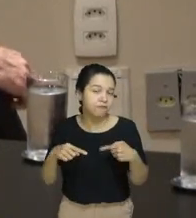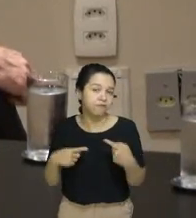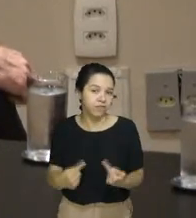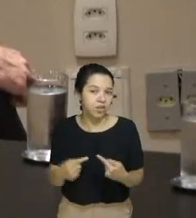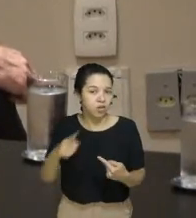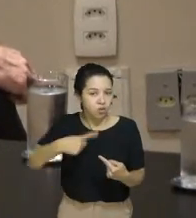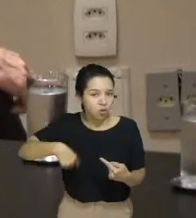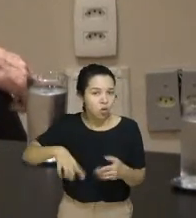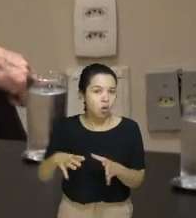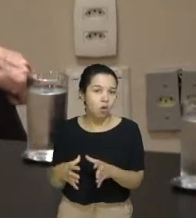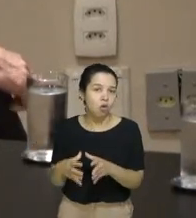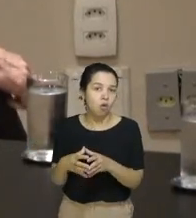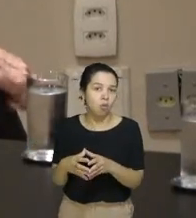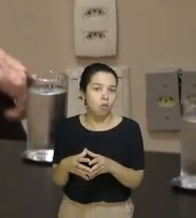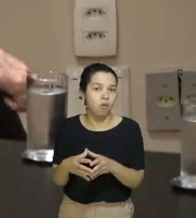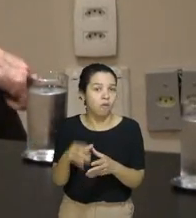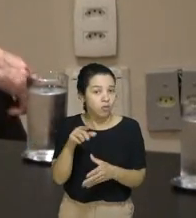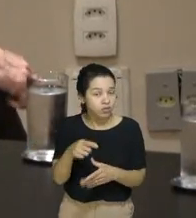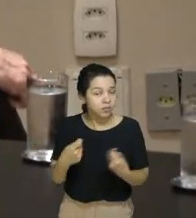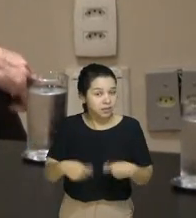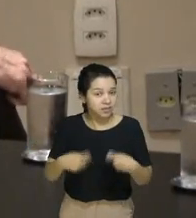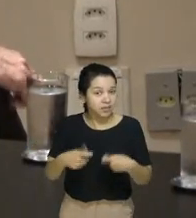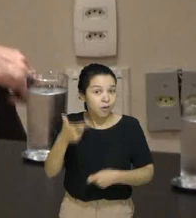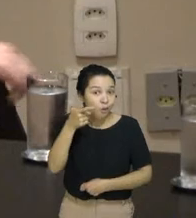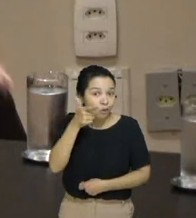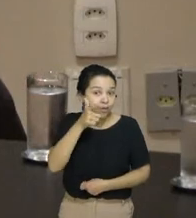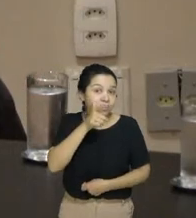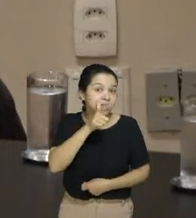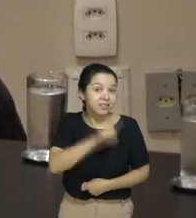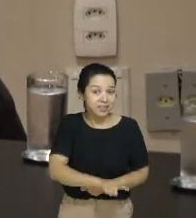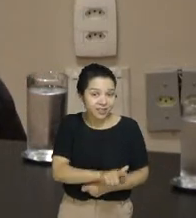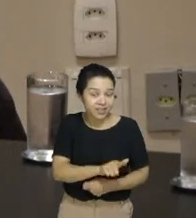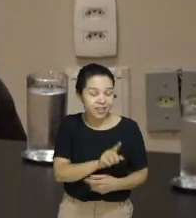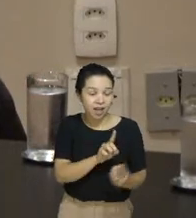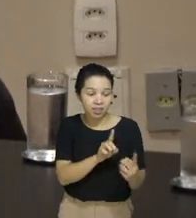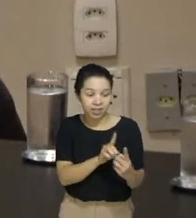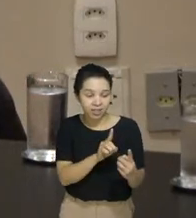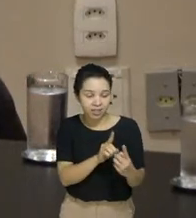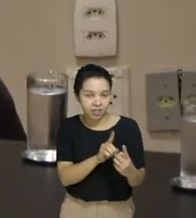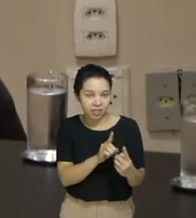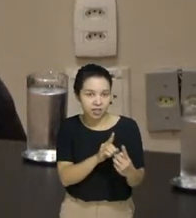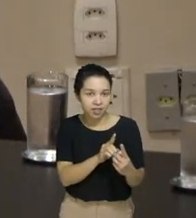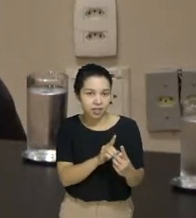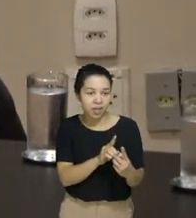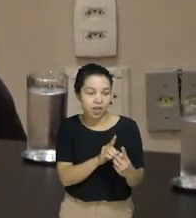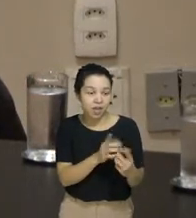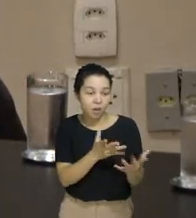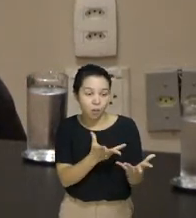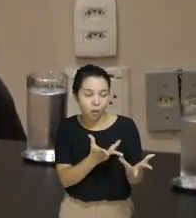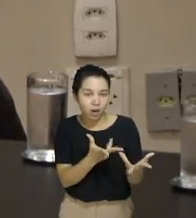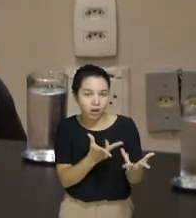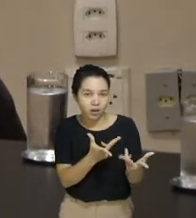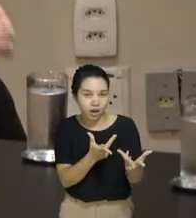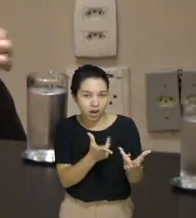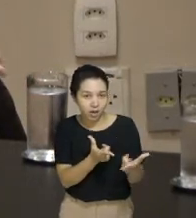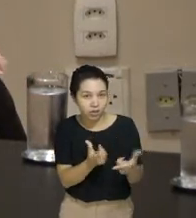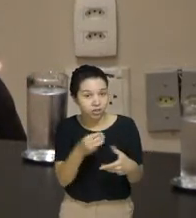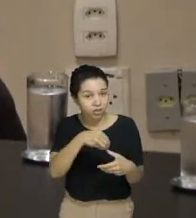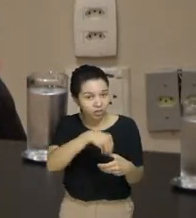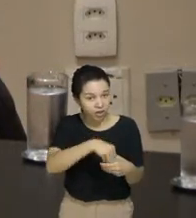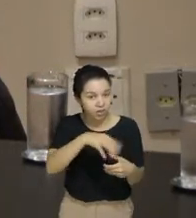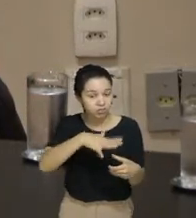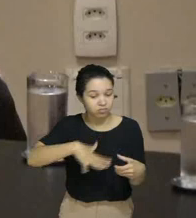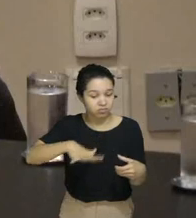você conseguir atender com qualidade, né, um serviço público,